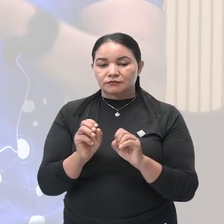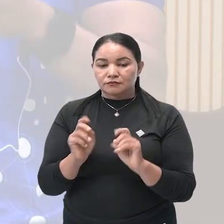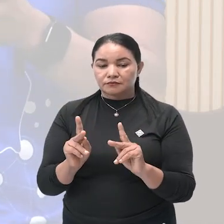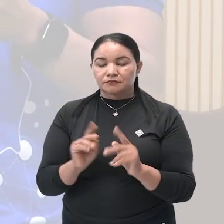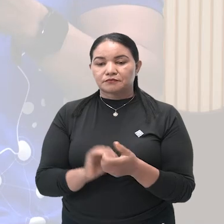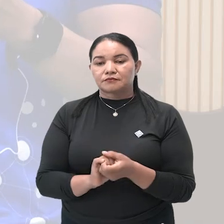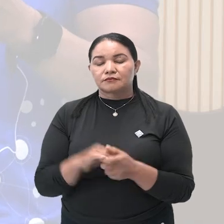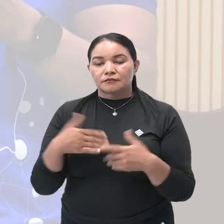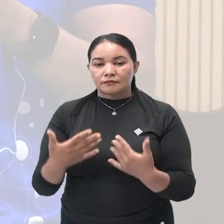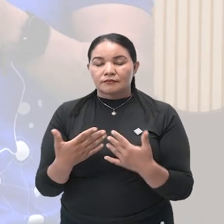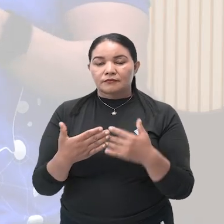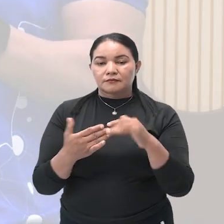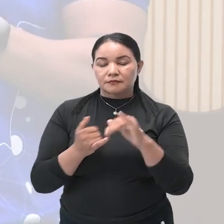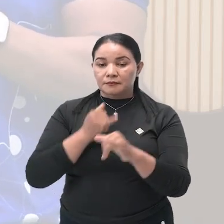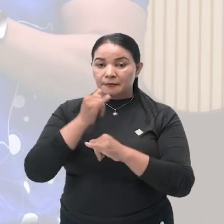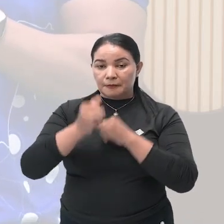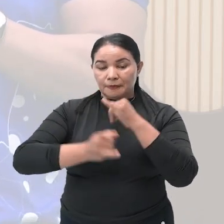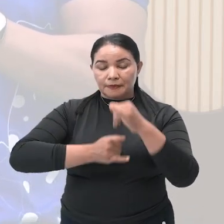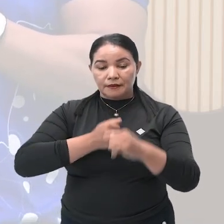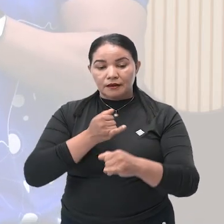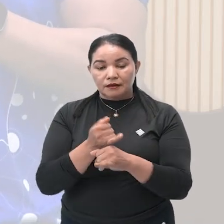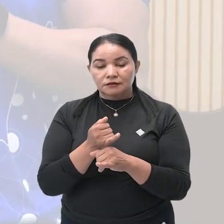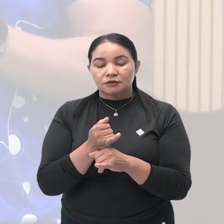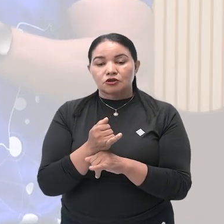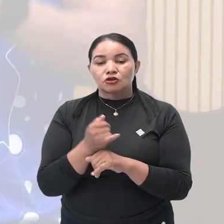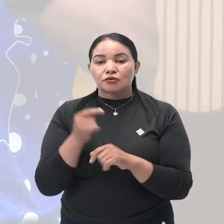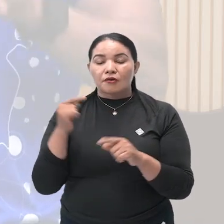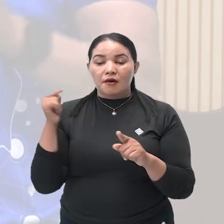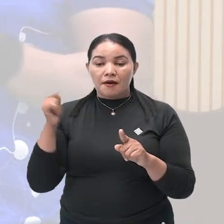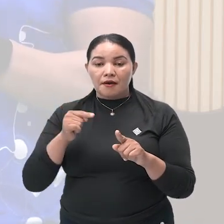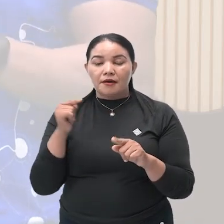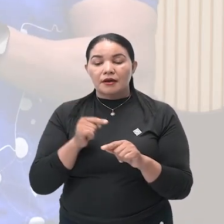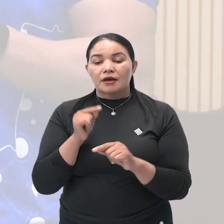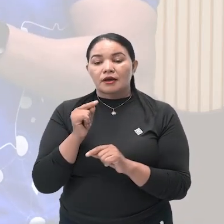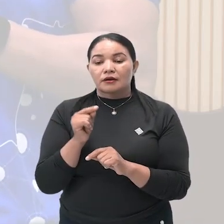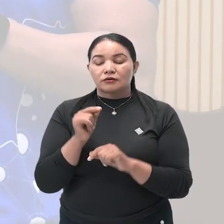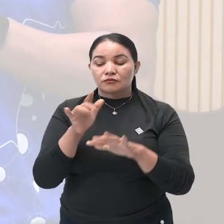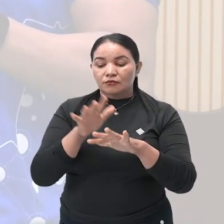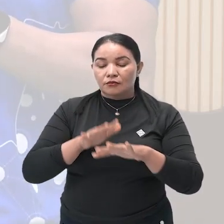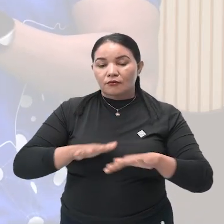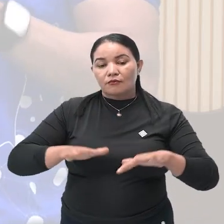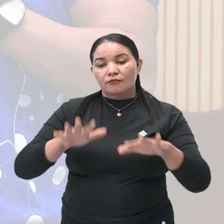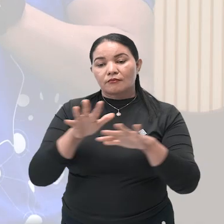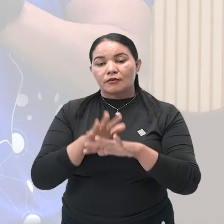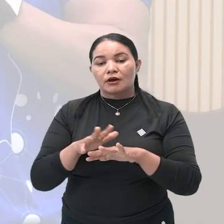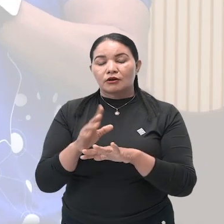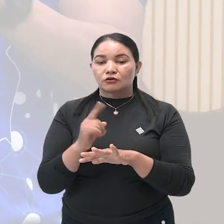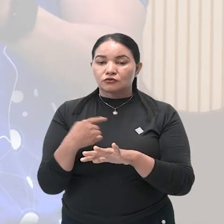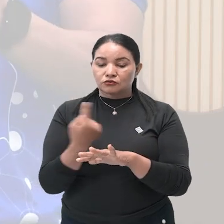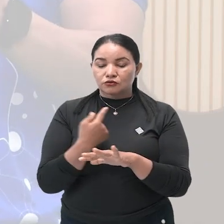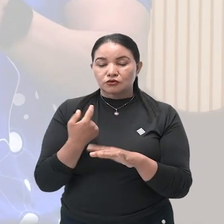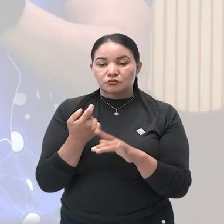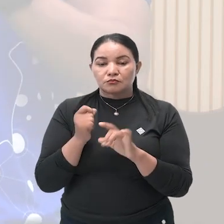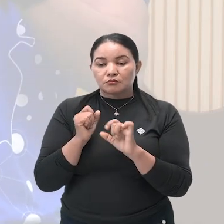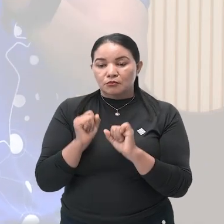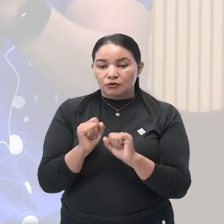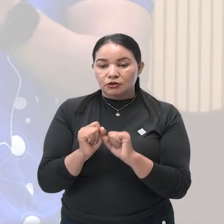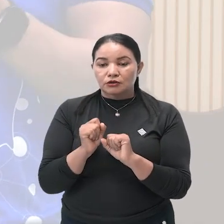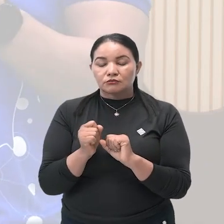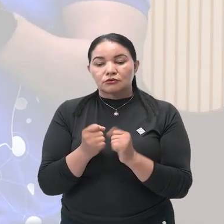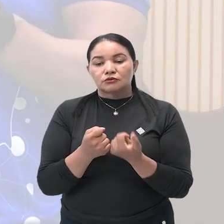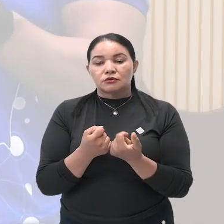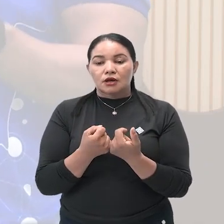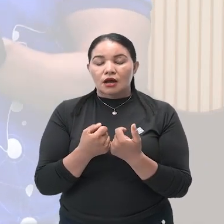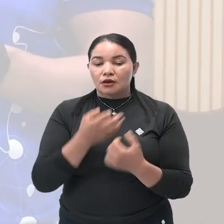A internet ela se tornou o espaço onde a gente pode colocar o nosso ponto